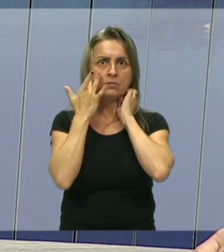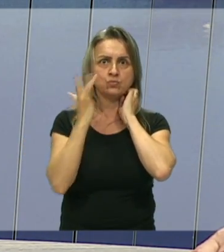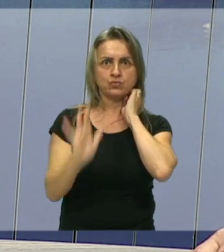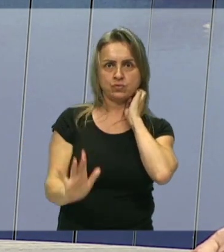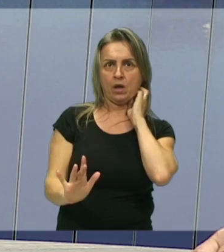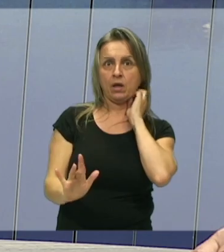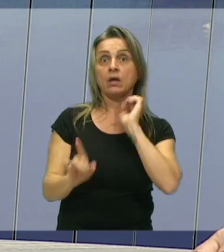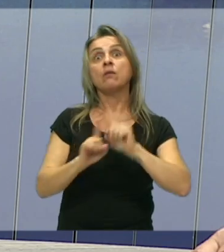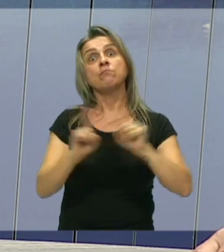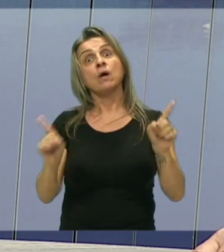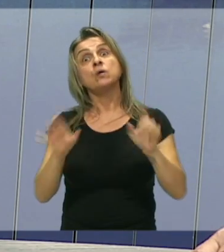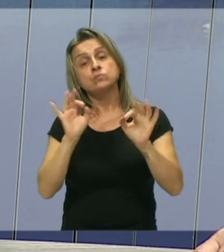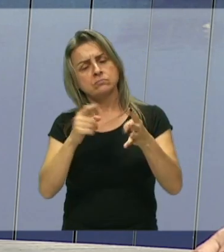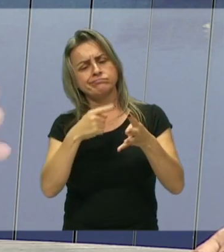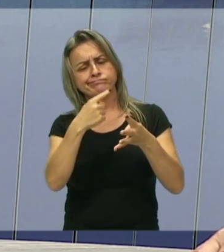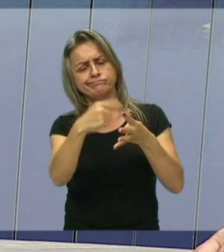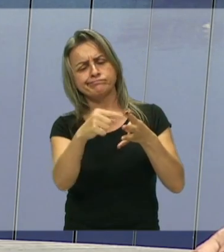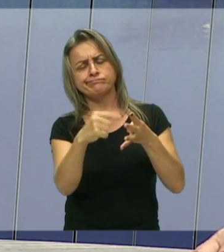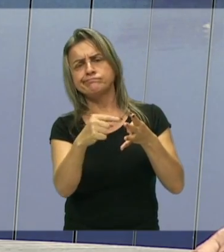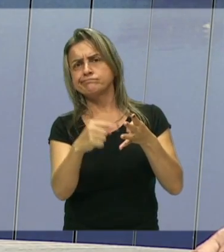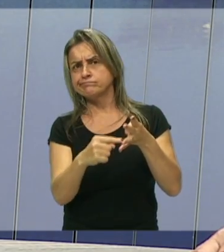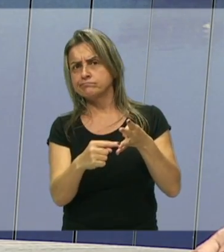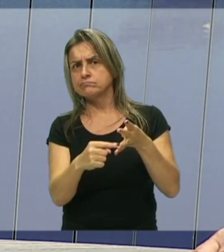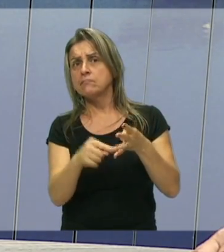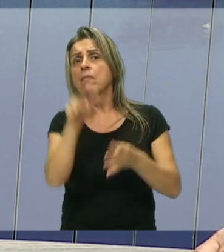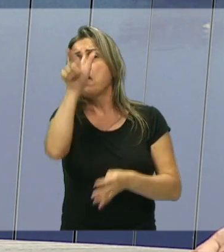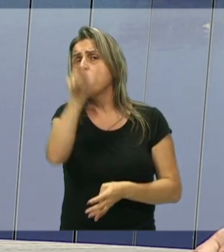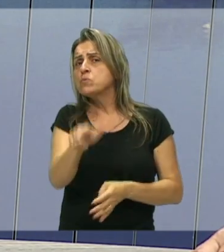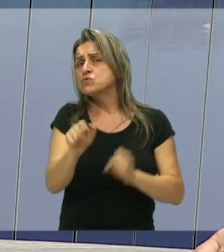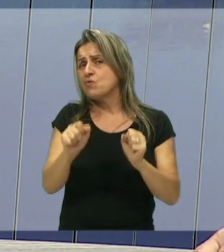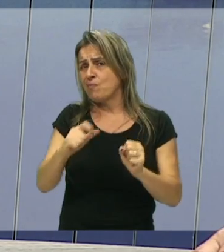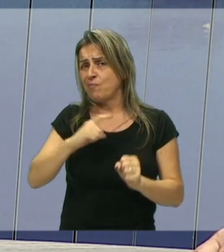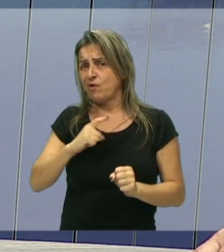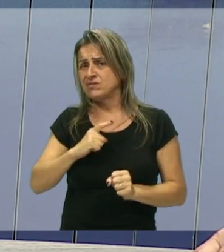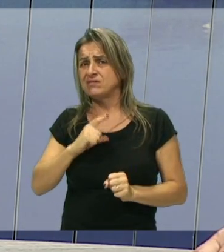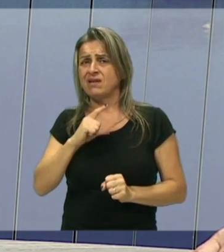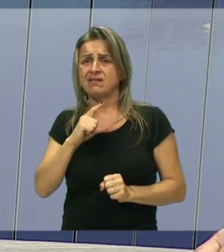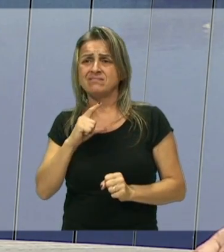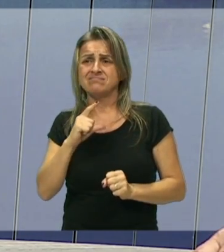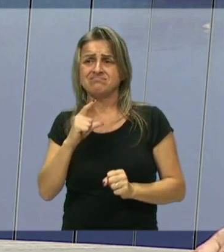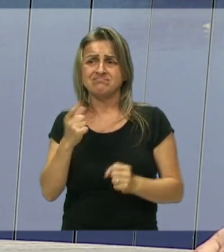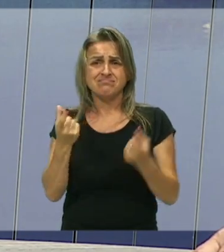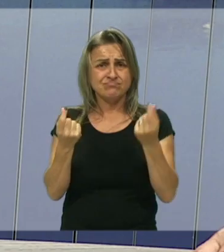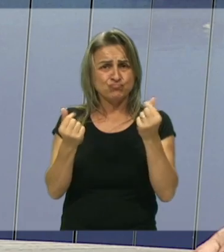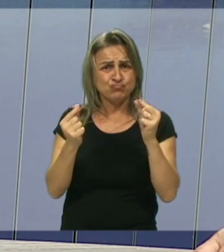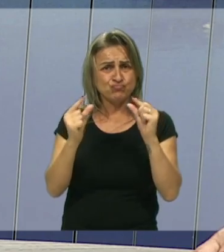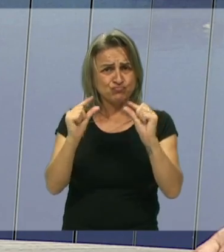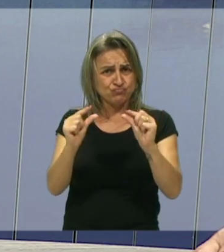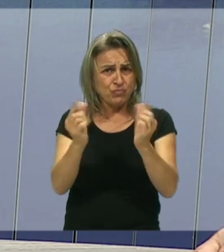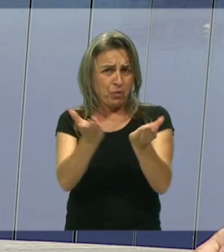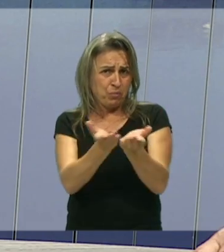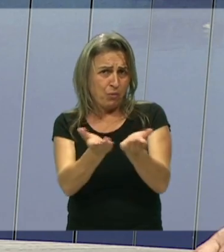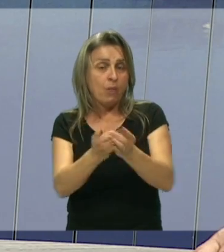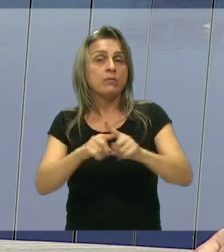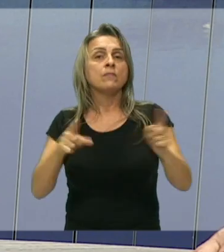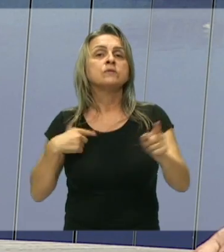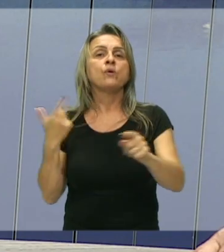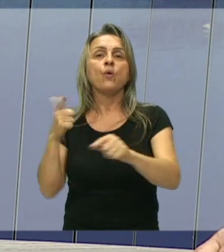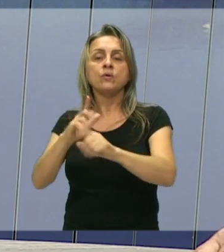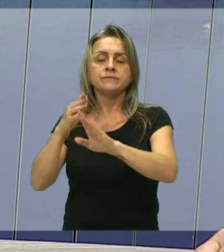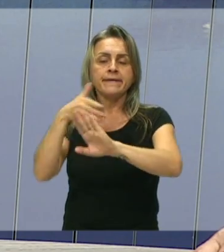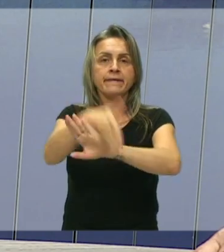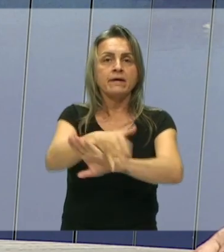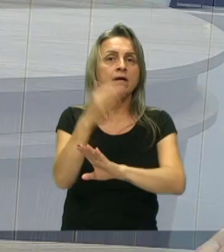ser de classe baixa e ela consegue entrar na universidade, ela vai ter um acesso a um